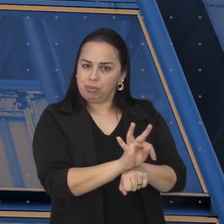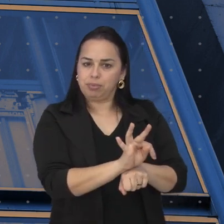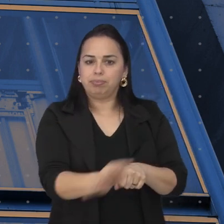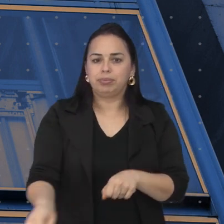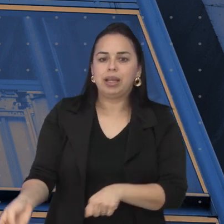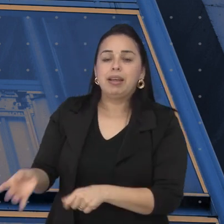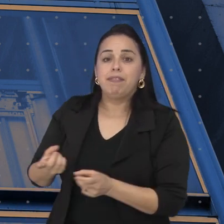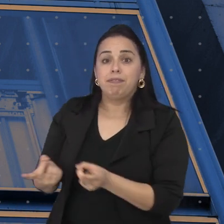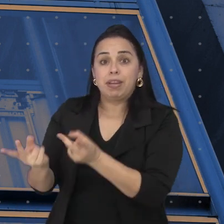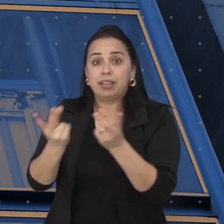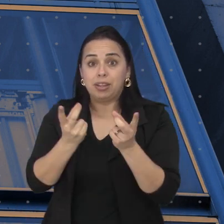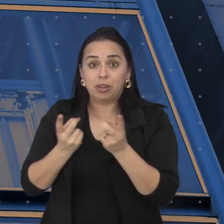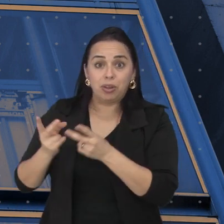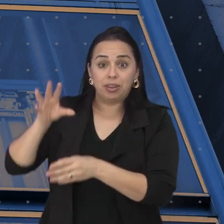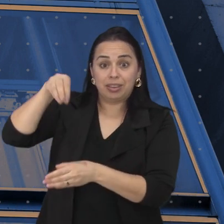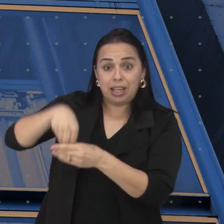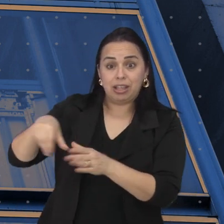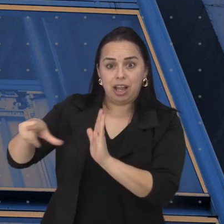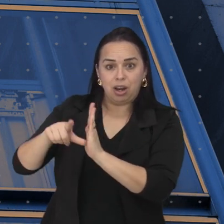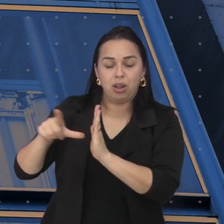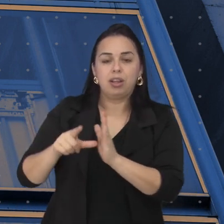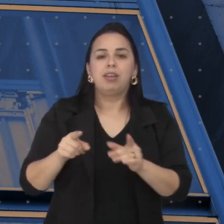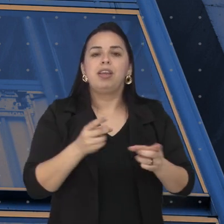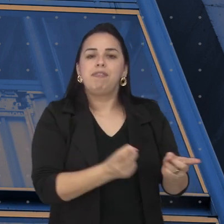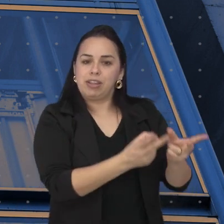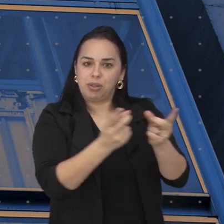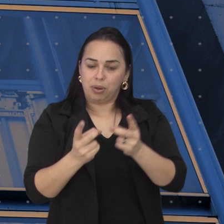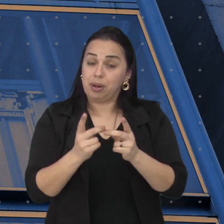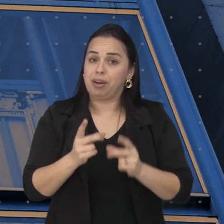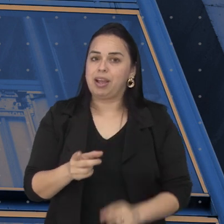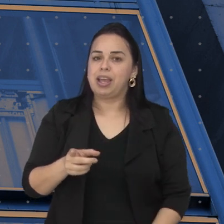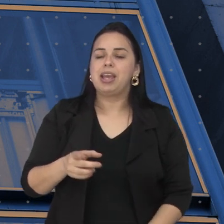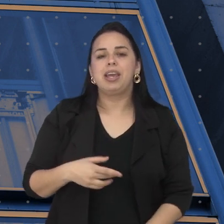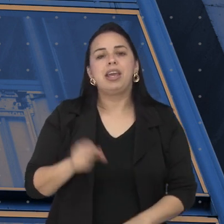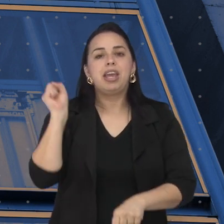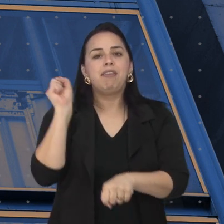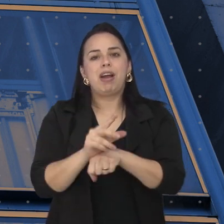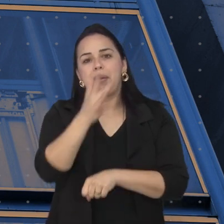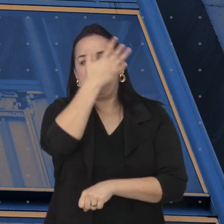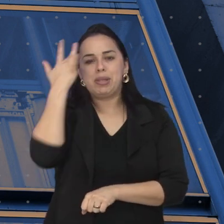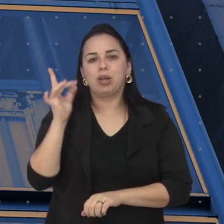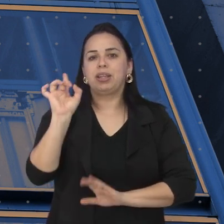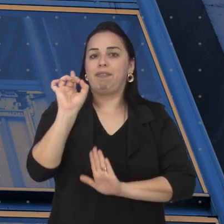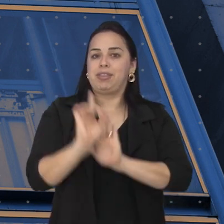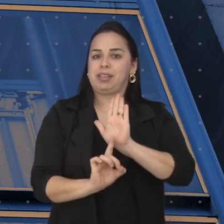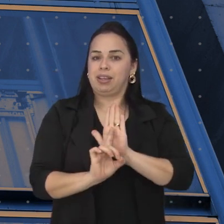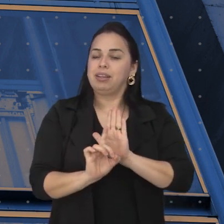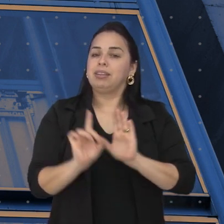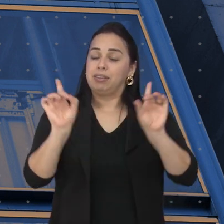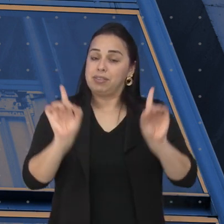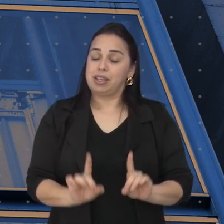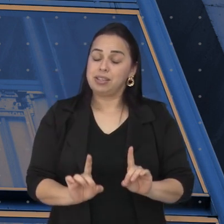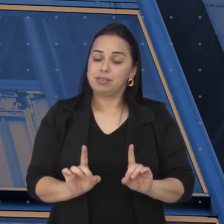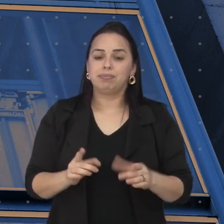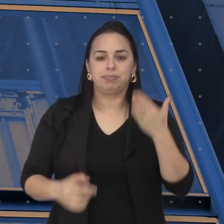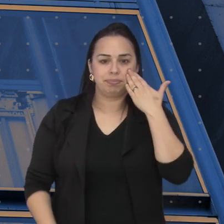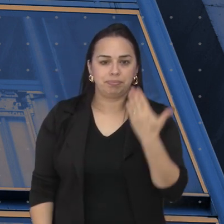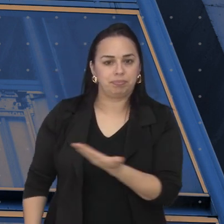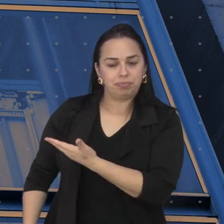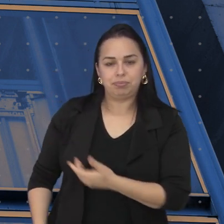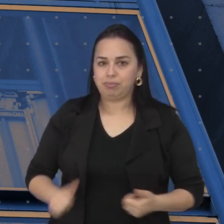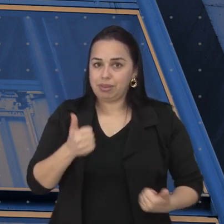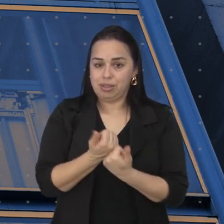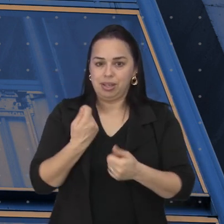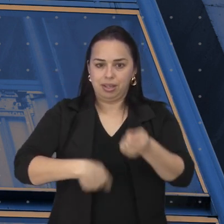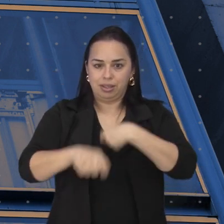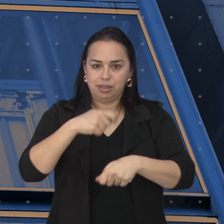de serviços, vendedor interno e vendedor pracista. Ainda há vagas para pessoa com deficiência nos cargos de